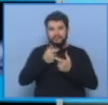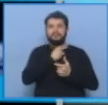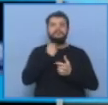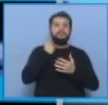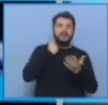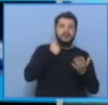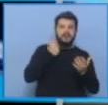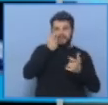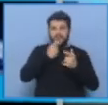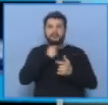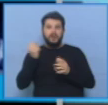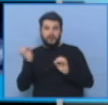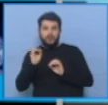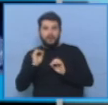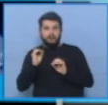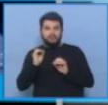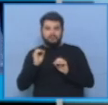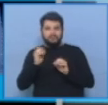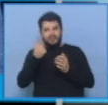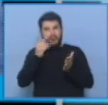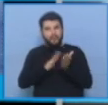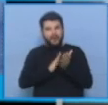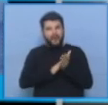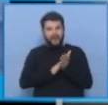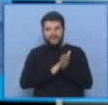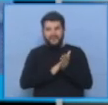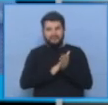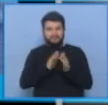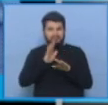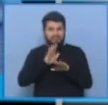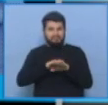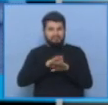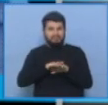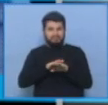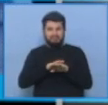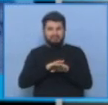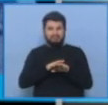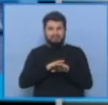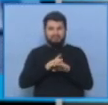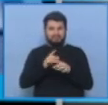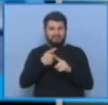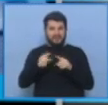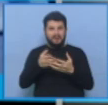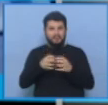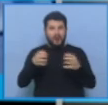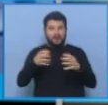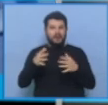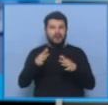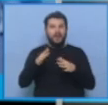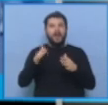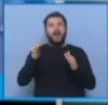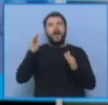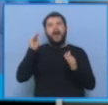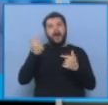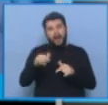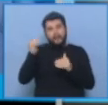celibatárias e pessoas que não são celibatárias, verificamos que não é propriamente uma diferença significativa. Acho que, pelo contrário, há